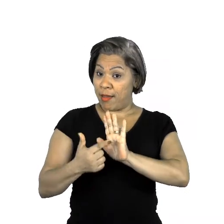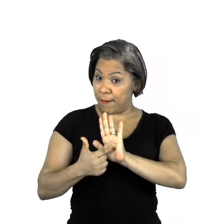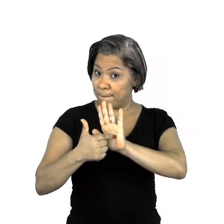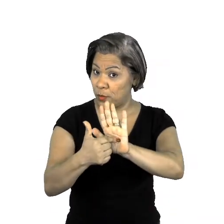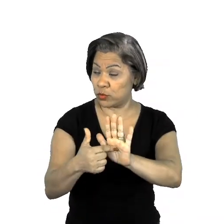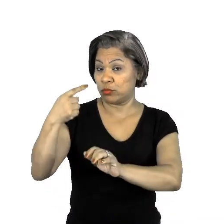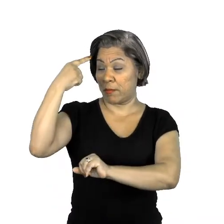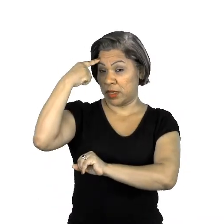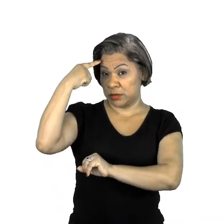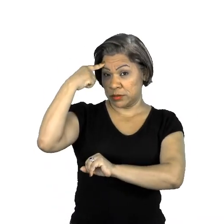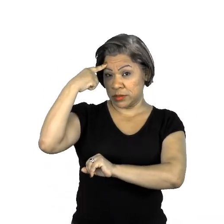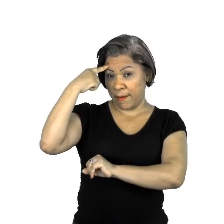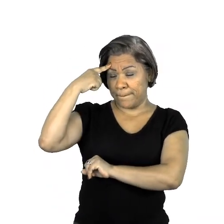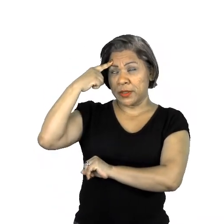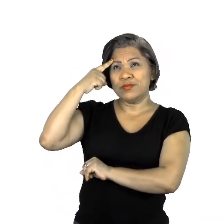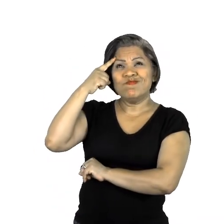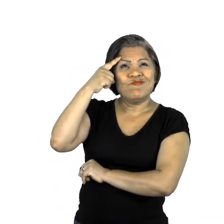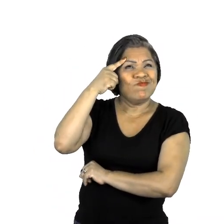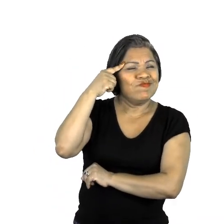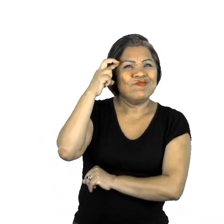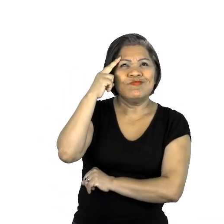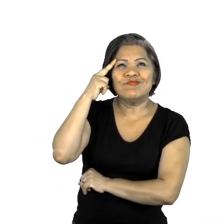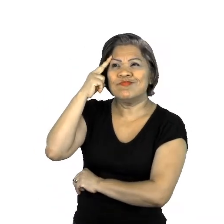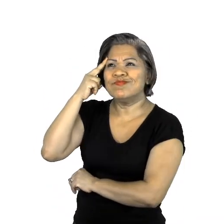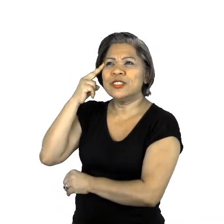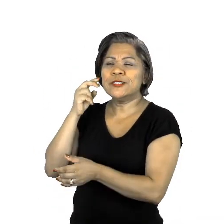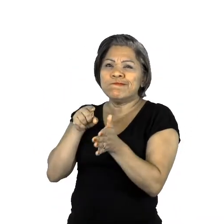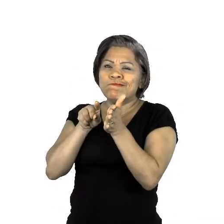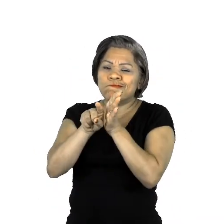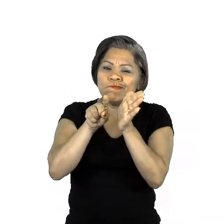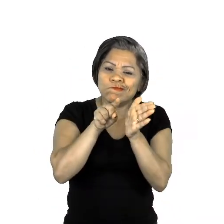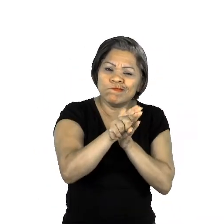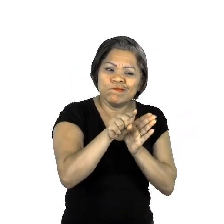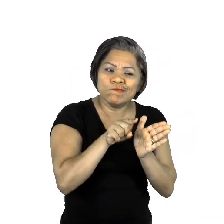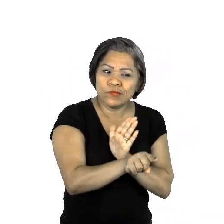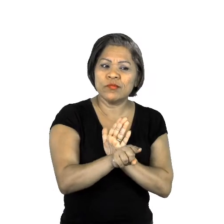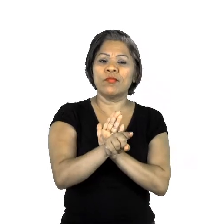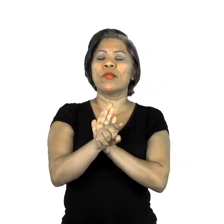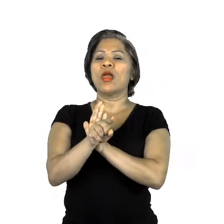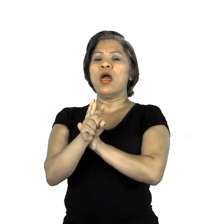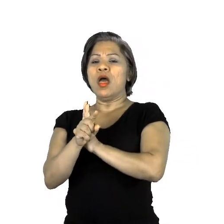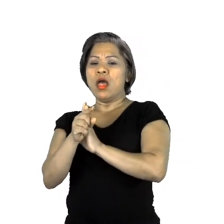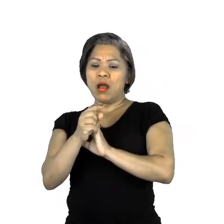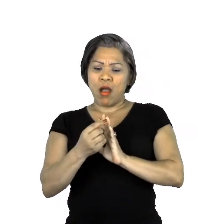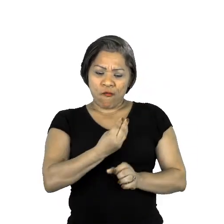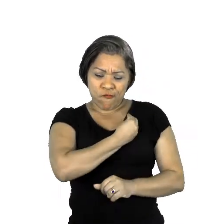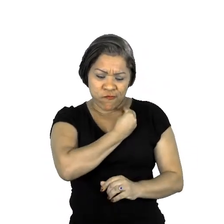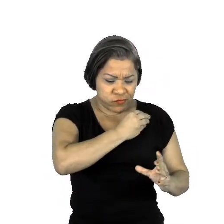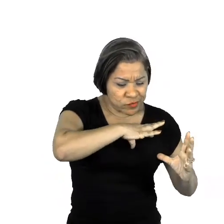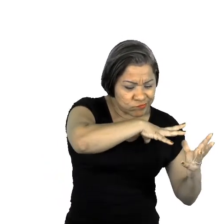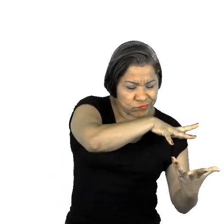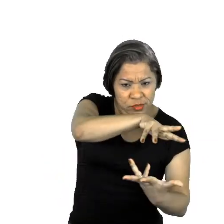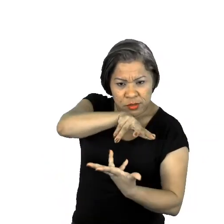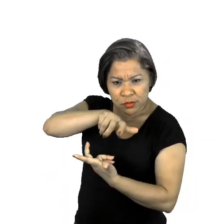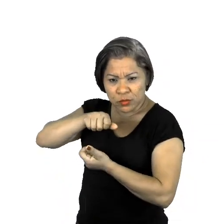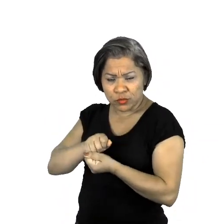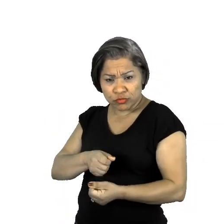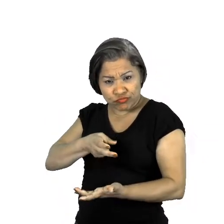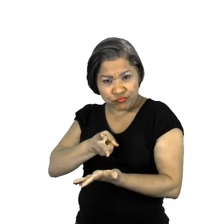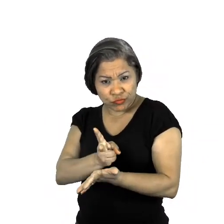reflexivo e questionador acerca da realidade mundial, sempre trazendo um ponto de